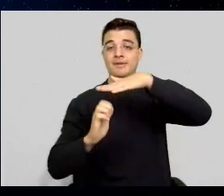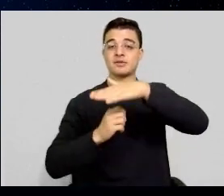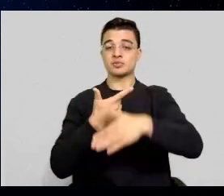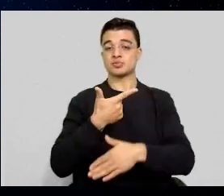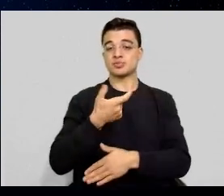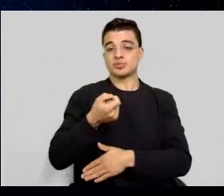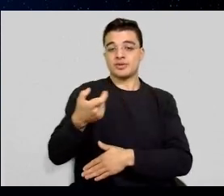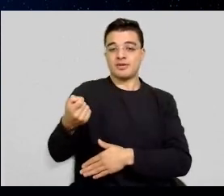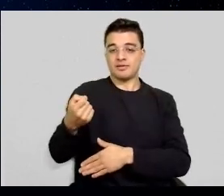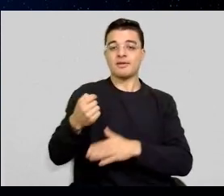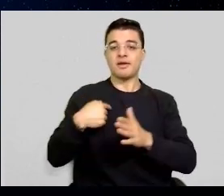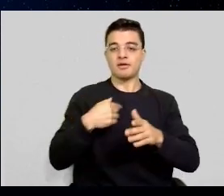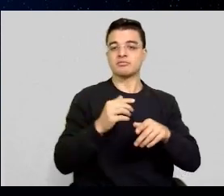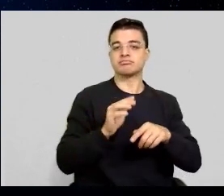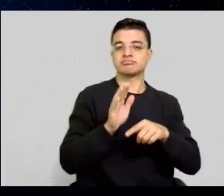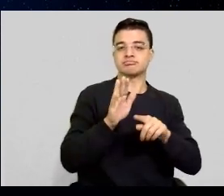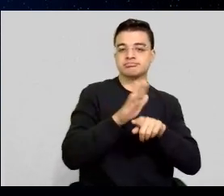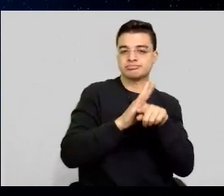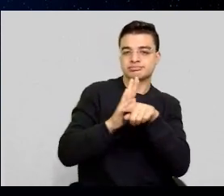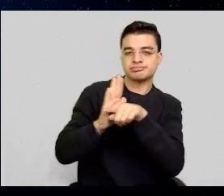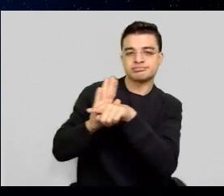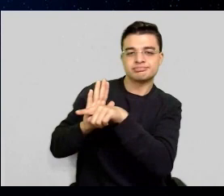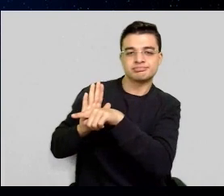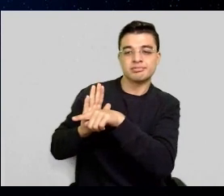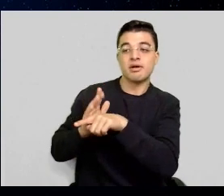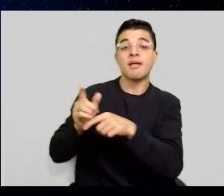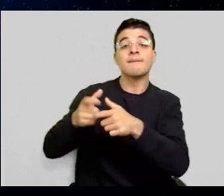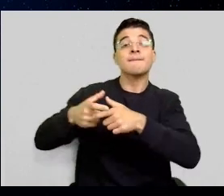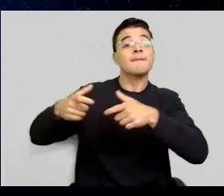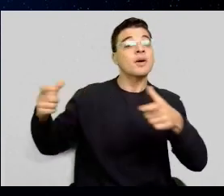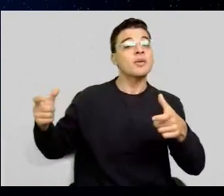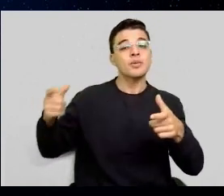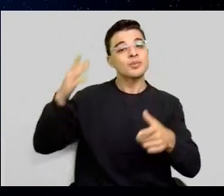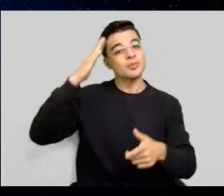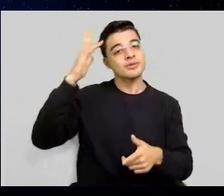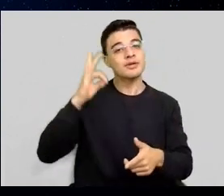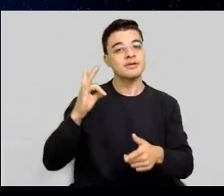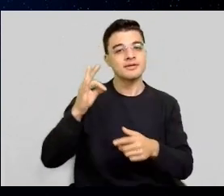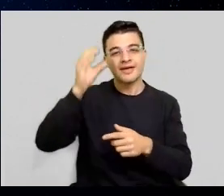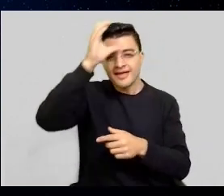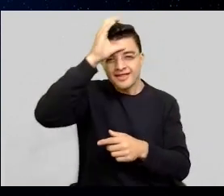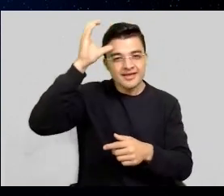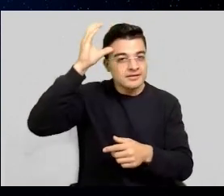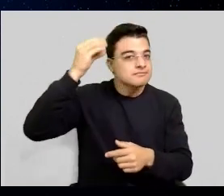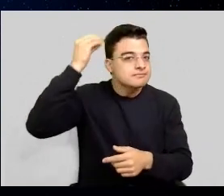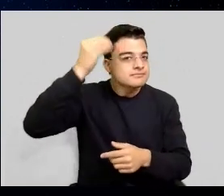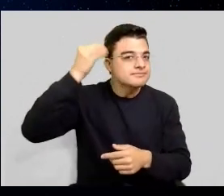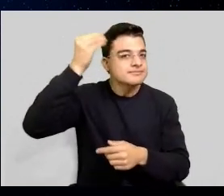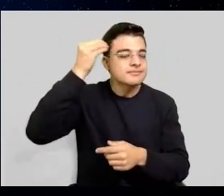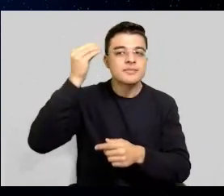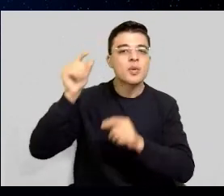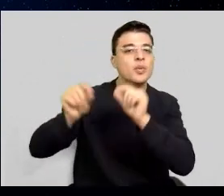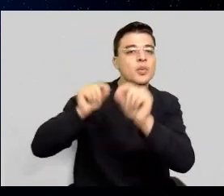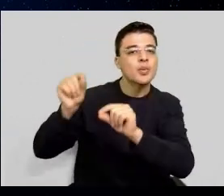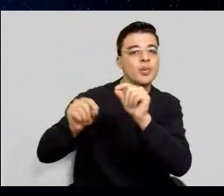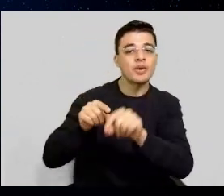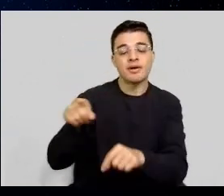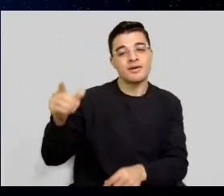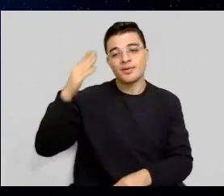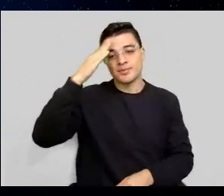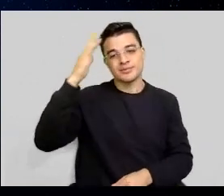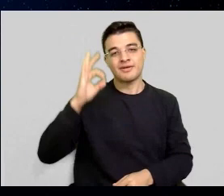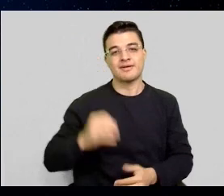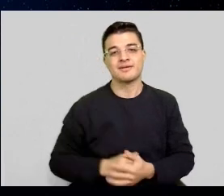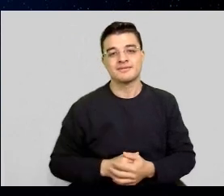Dessas 200 empresas, simplesmente elas não entendem o que o Customer Experience representa hoje, né? Então, cabe a nós levarmos tudo